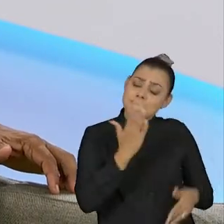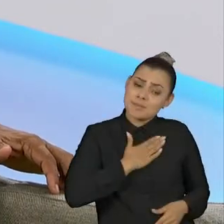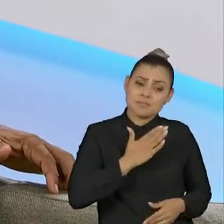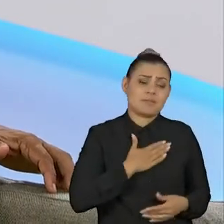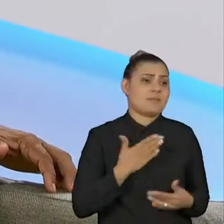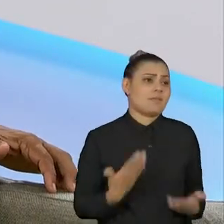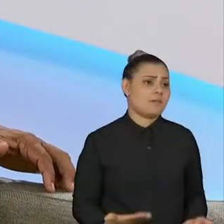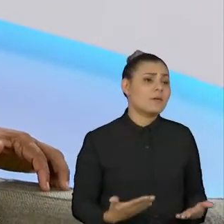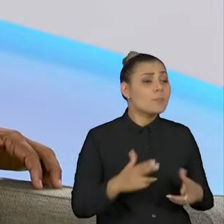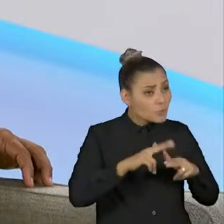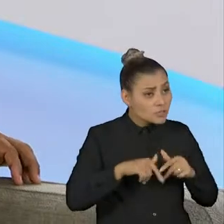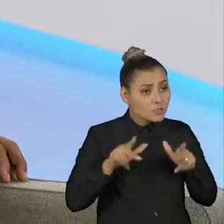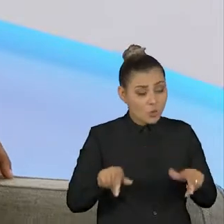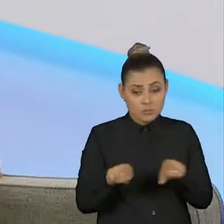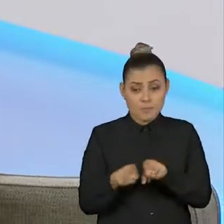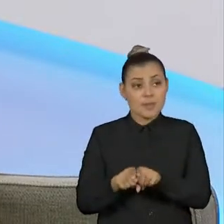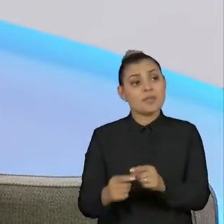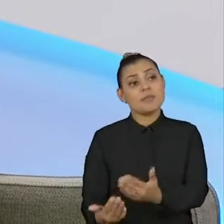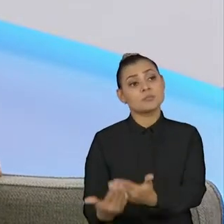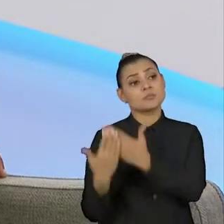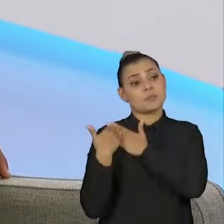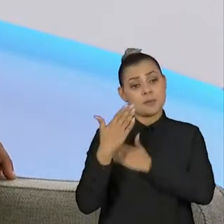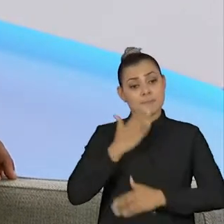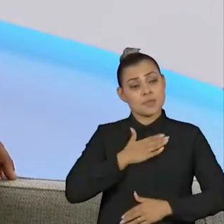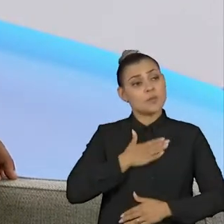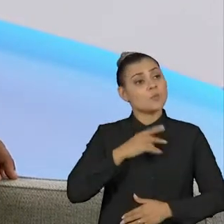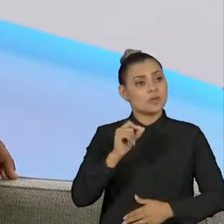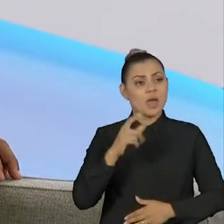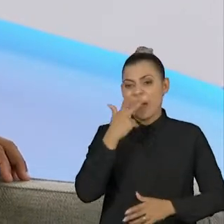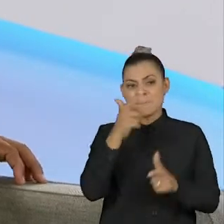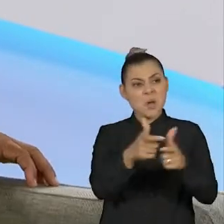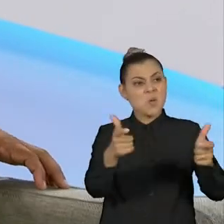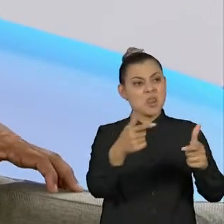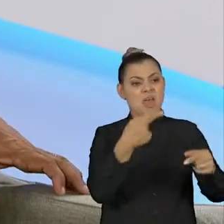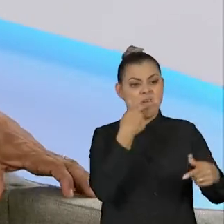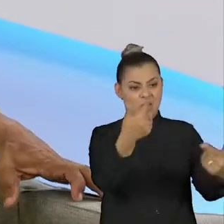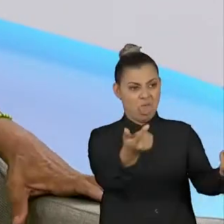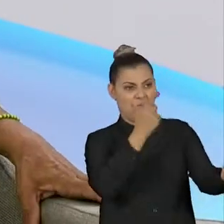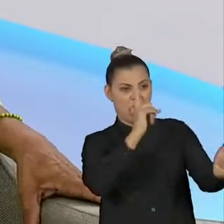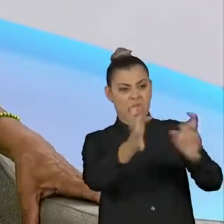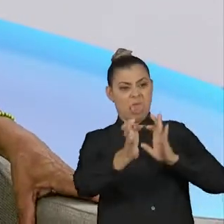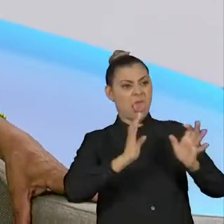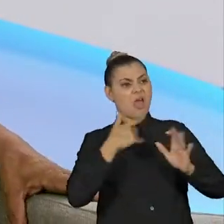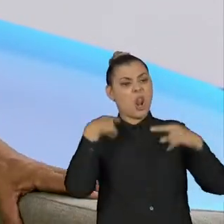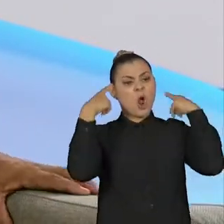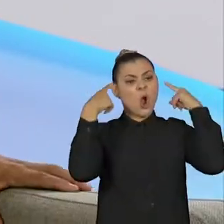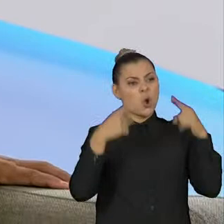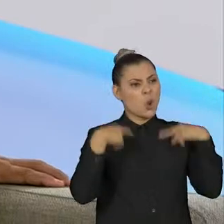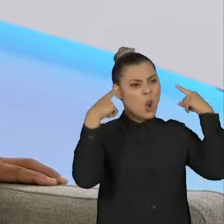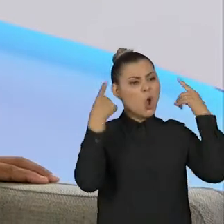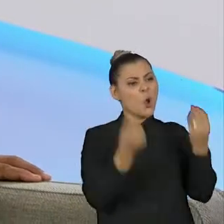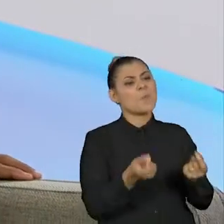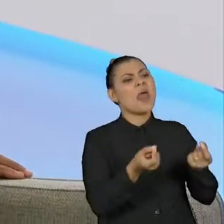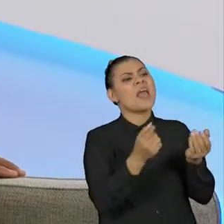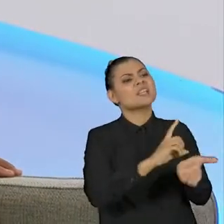mesma forma que eu me impus uma tarefa, fui chamado de louco, etc. e tal, de fazer um dicionário